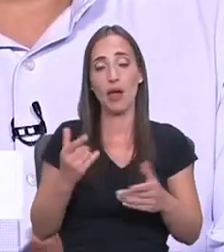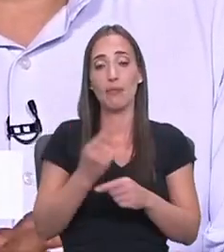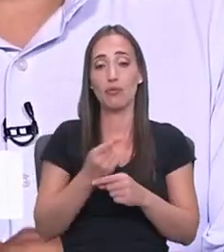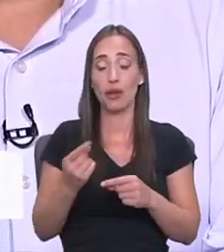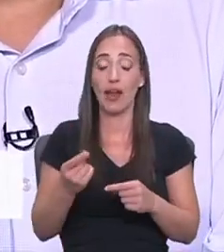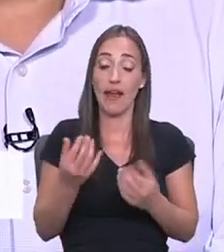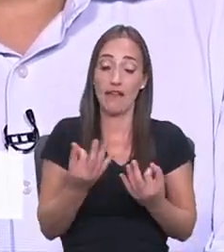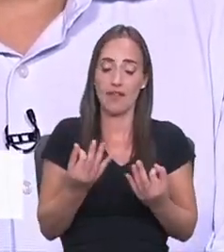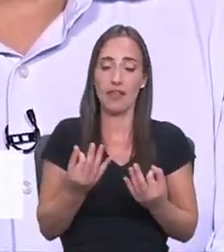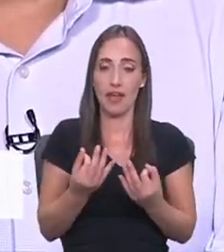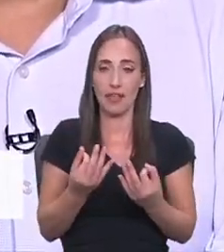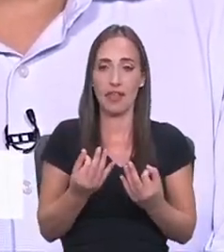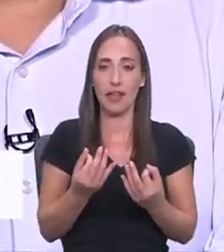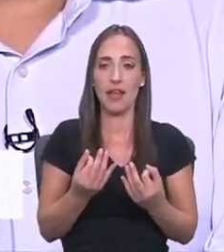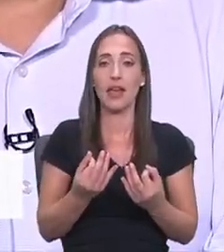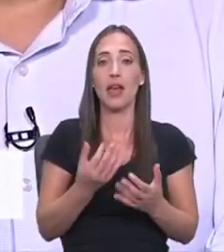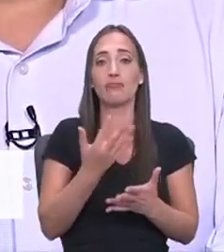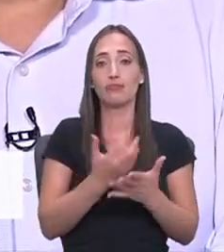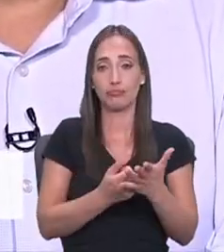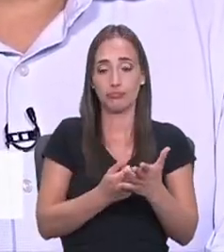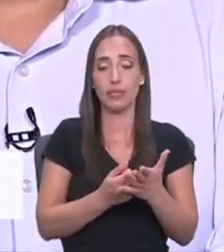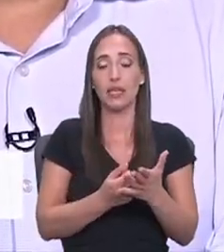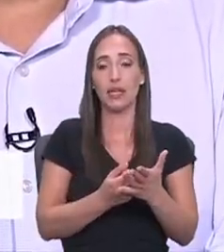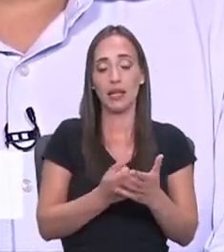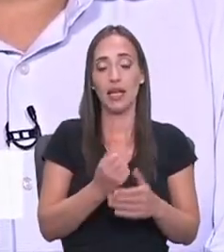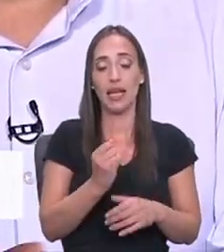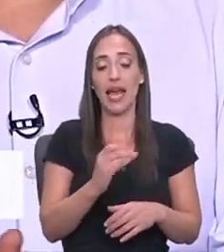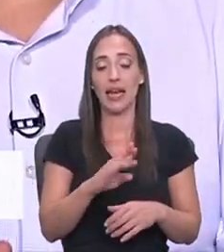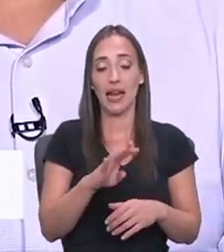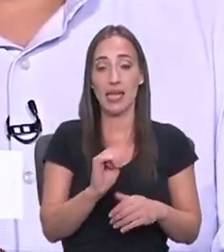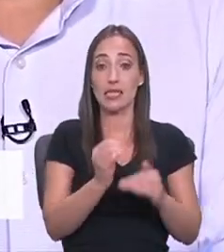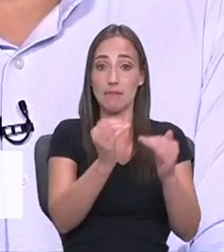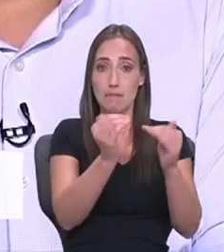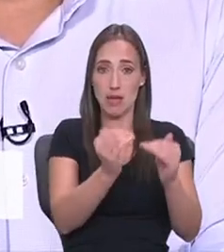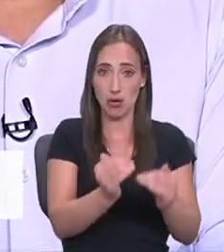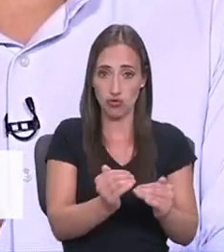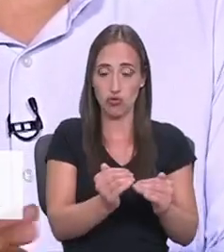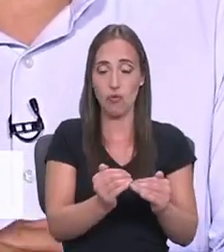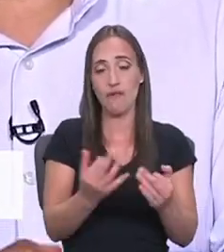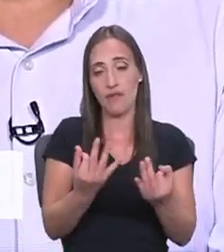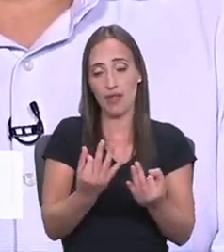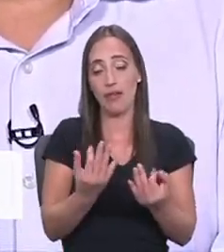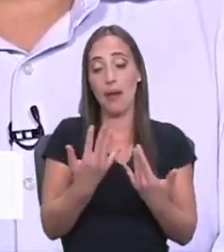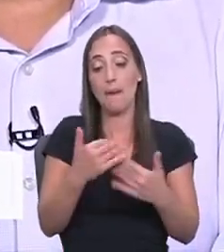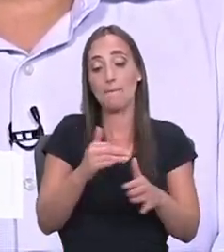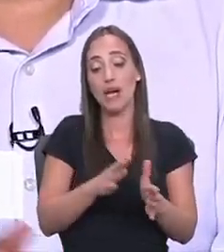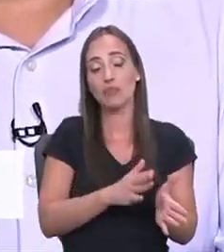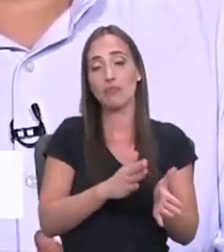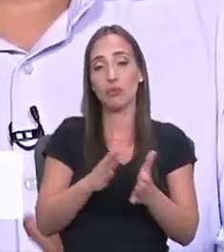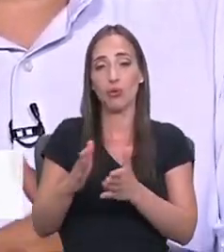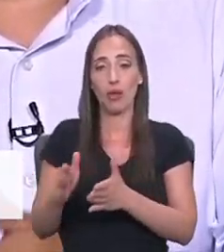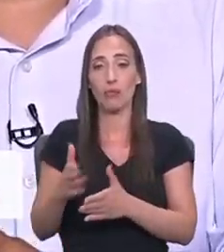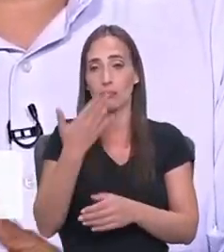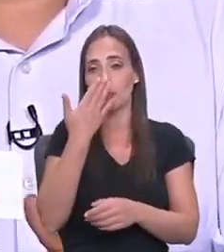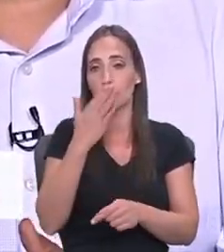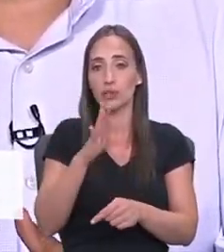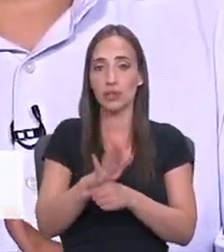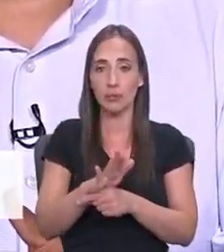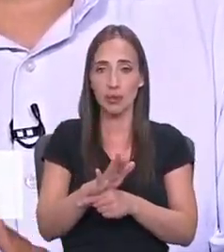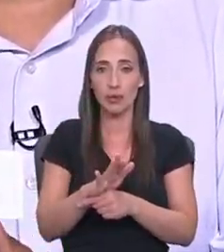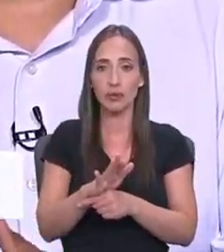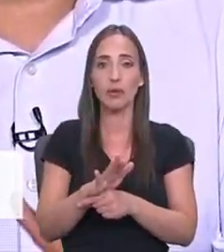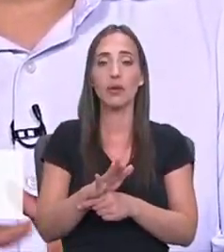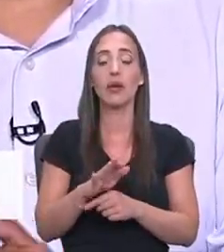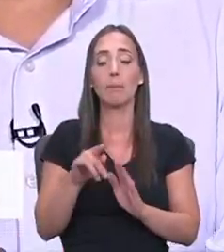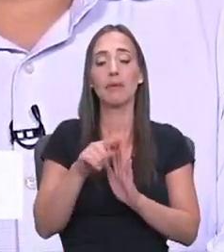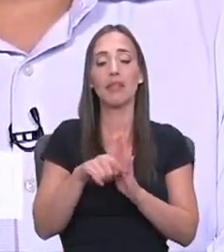lado diminuindo as contribuições em sede de imposto sobre rendimento por outro lado depois por via eh por exemplo da dissipação das medidas